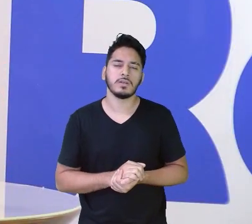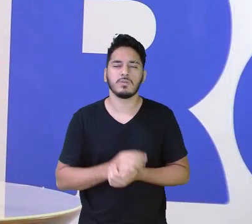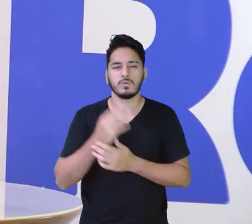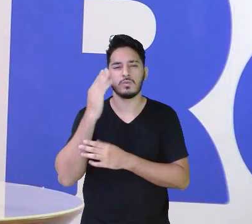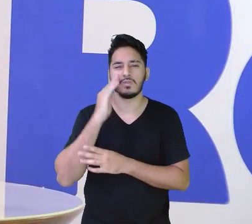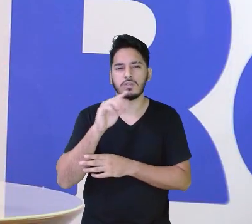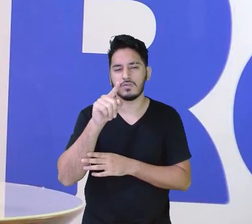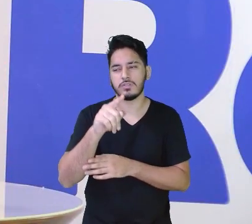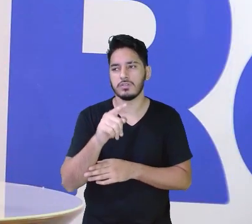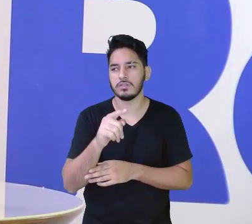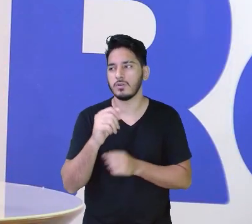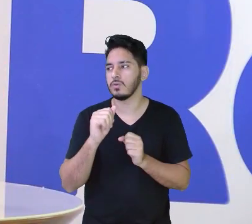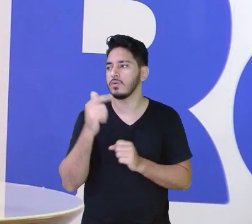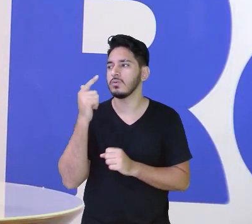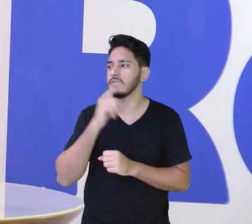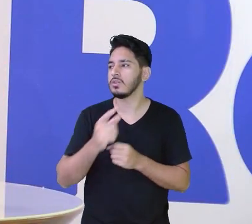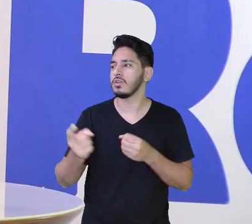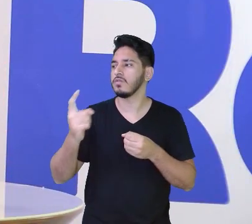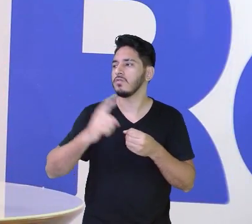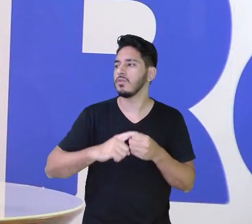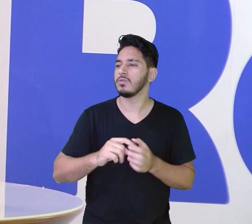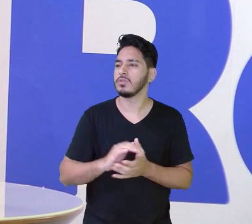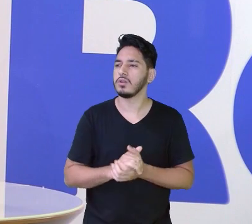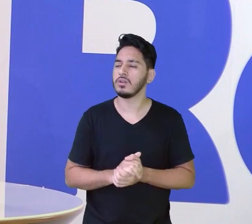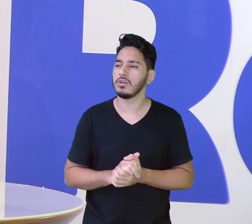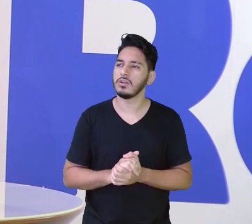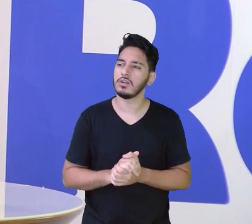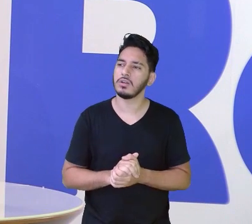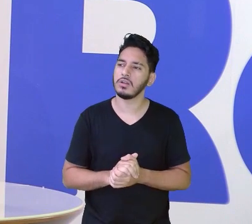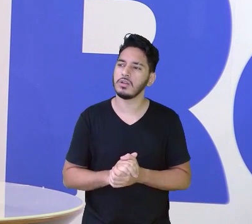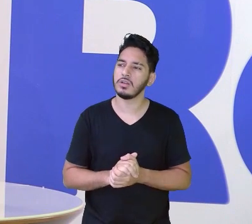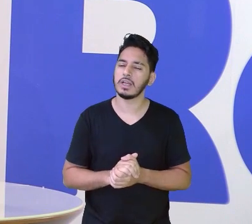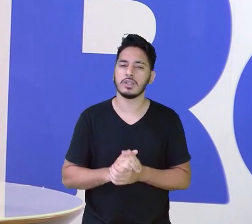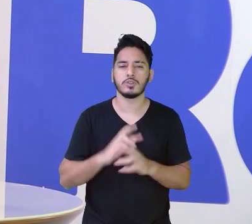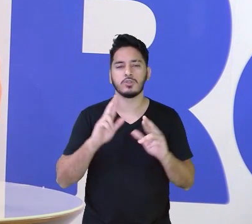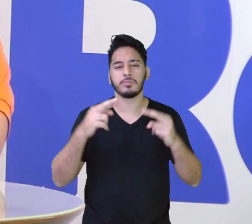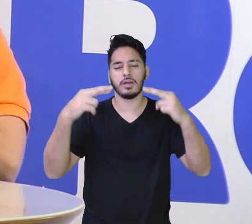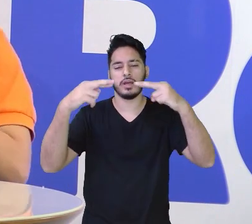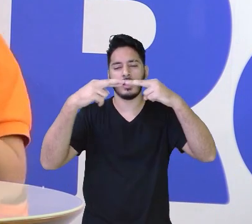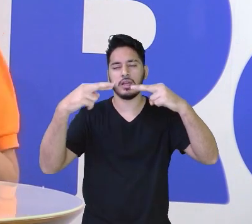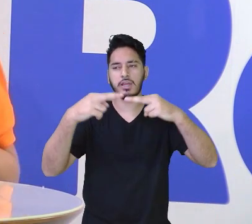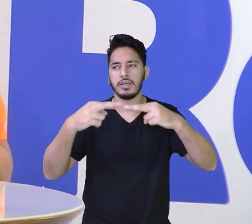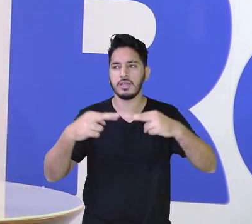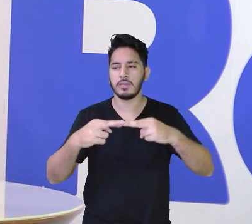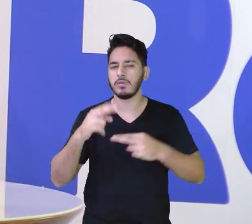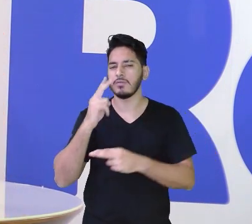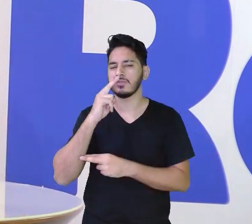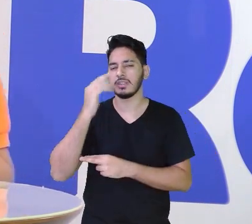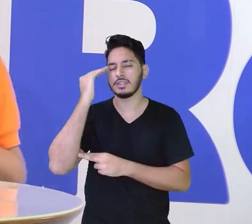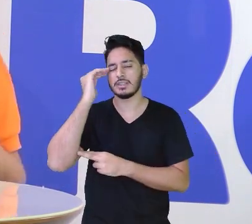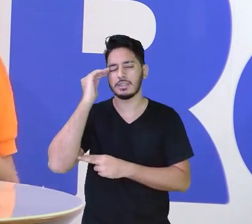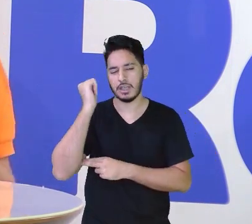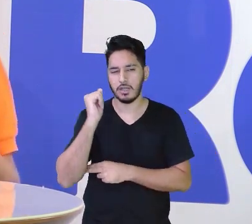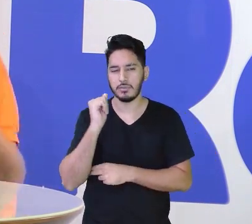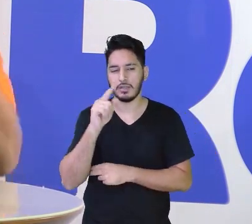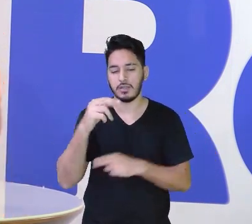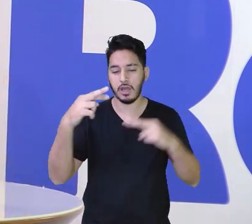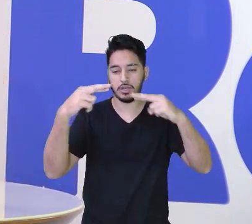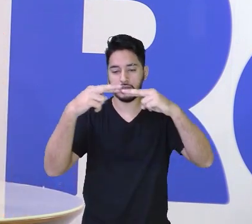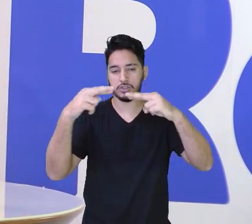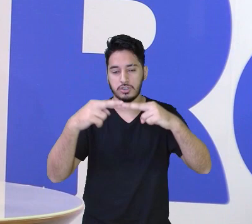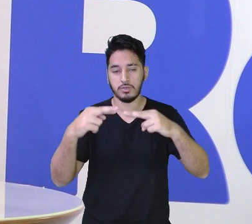sei se você tem como voltar. Tenho. Para a gente dar uma olhada nessas rimas. Vocês sabem que as rimas,